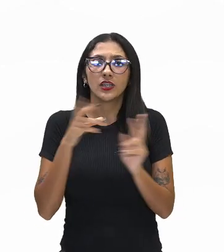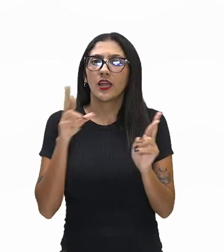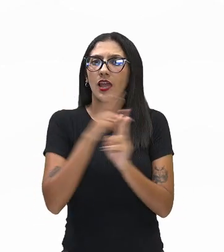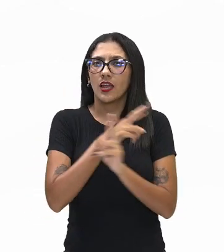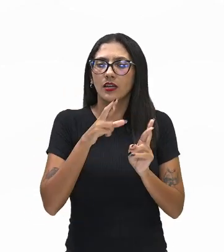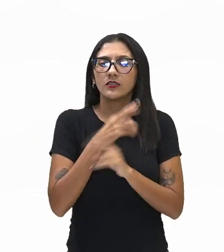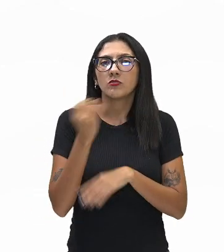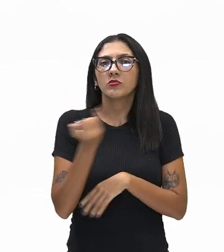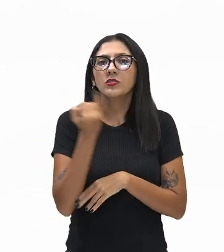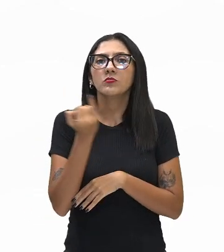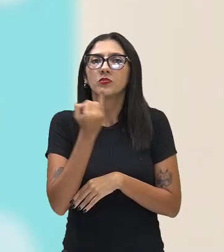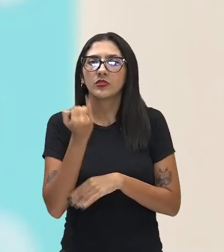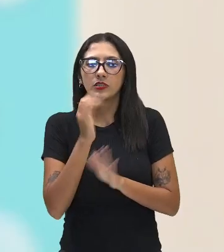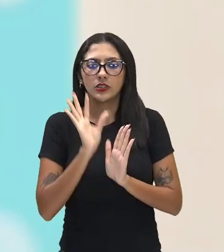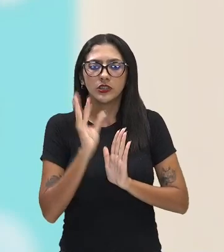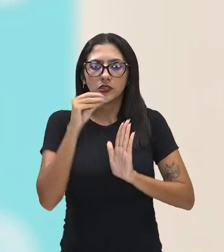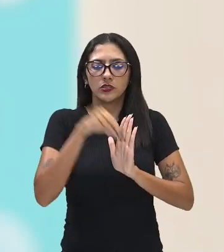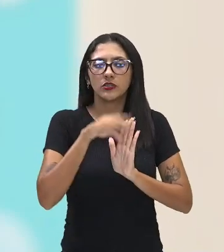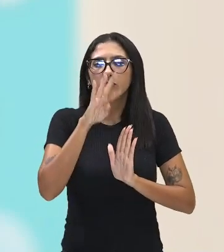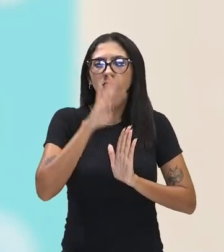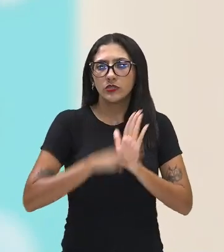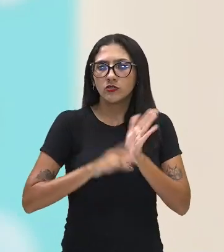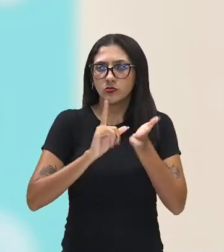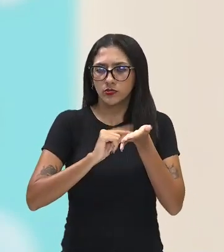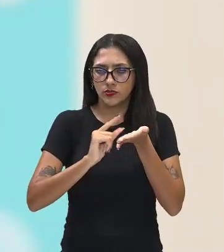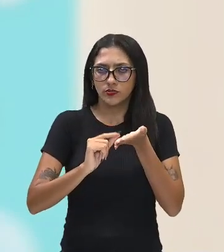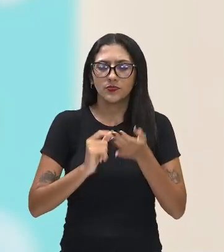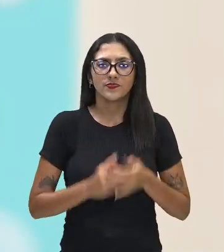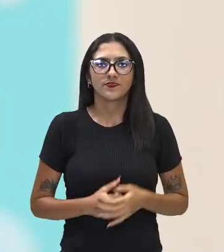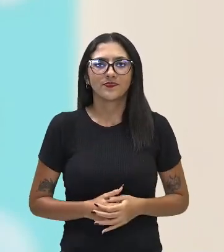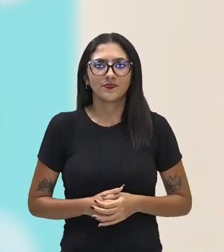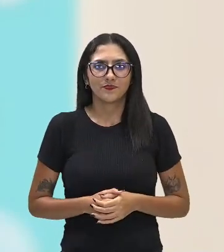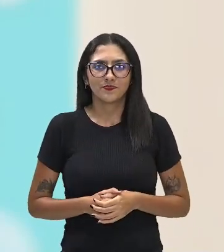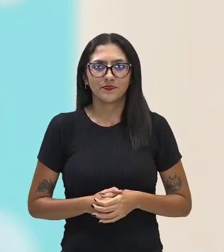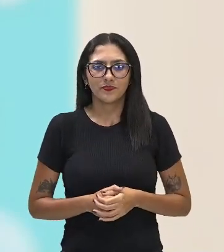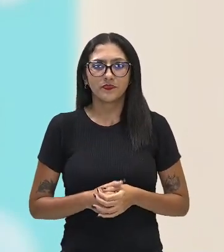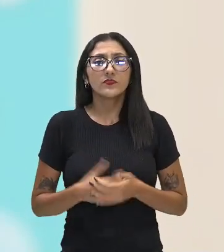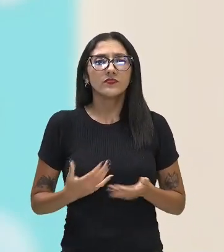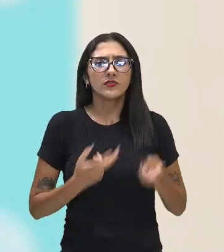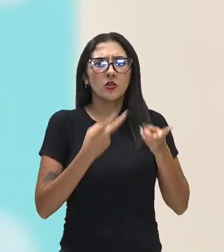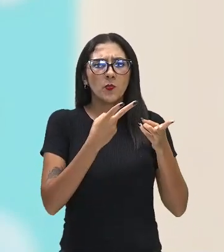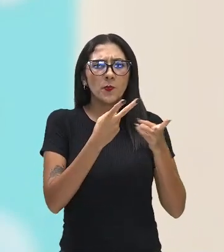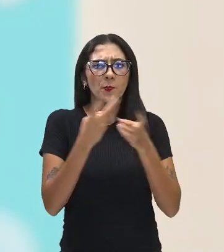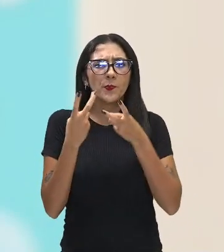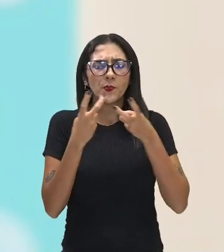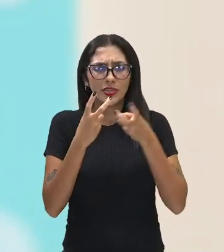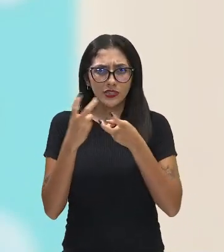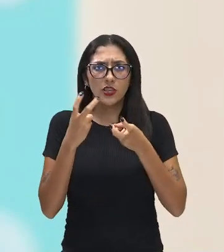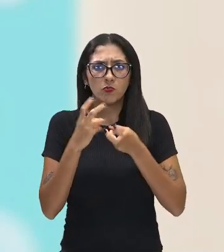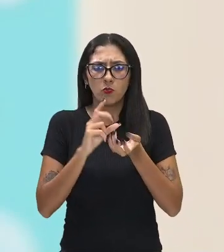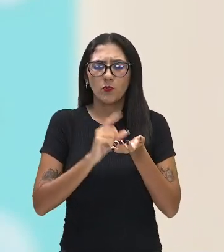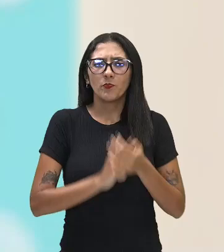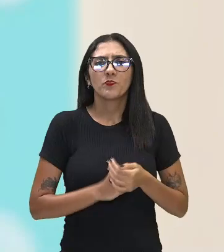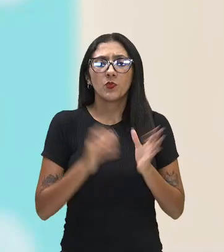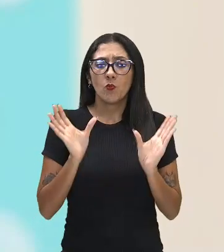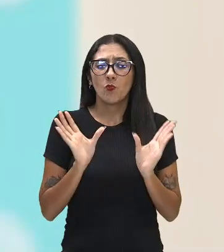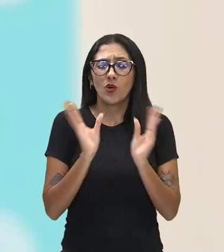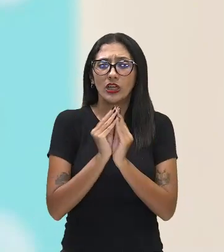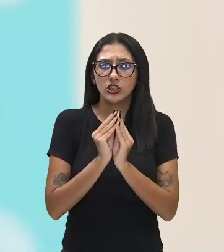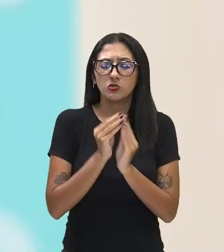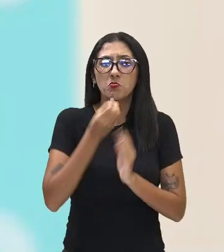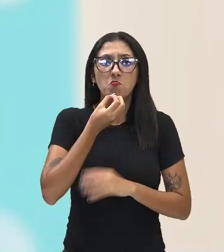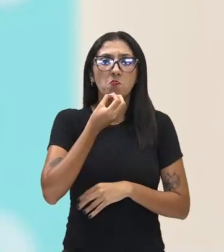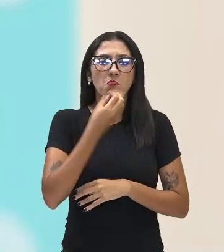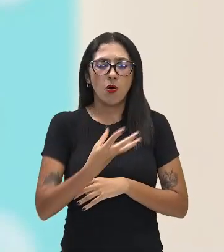na construção do artigo. Então, vocês observaram que um resumo bem feito, ele vai trazer